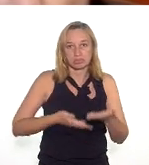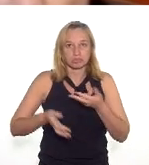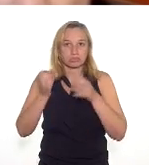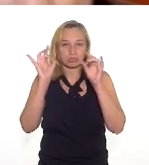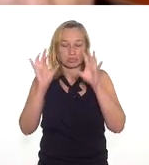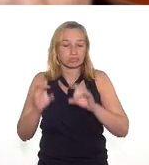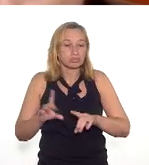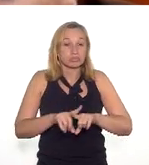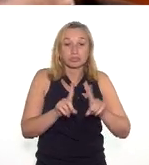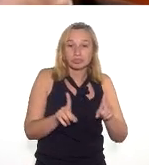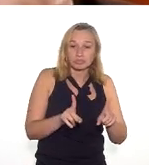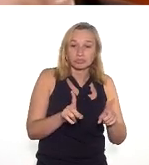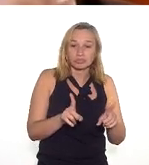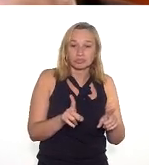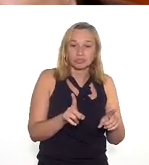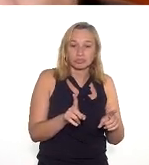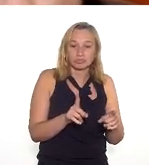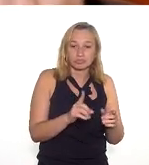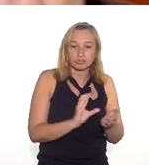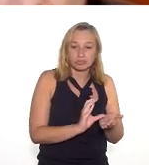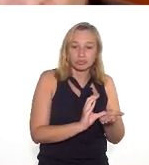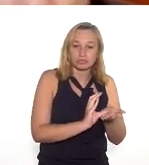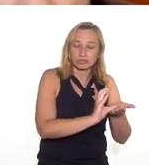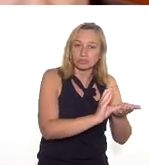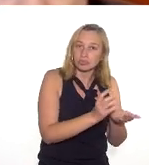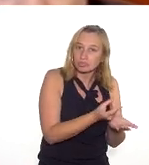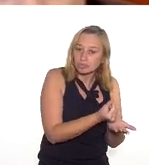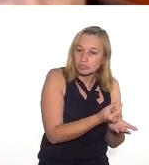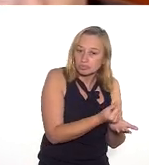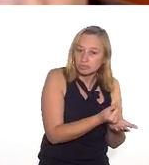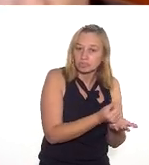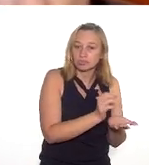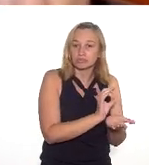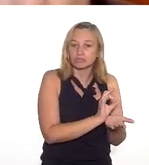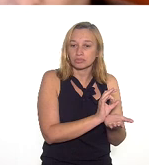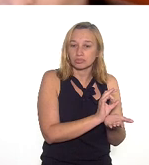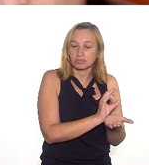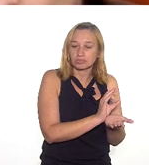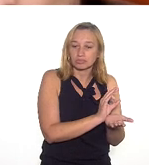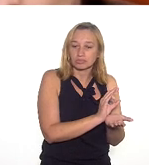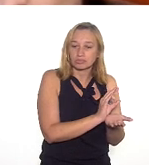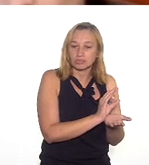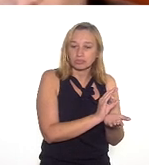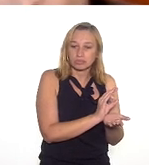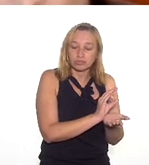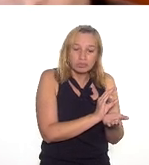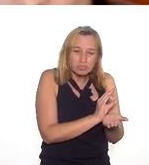Mas sobre a aplicação do recurso, de repente o Renan pode